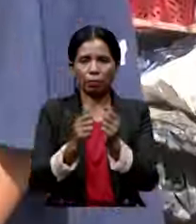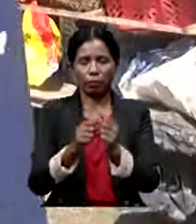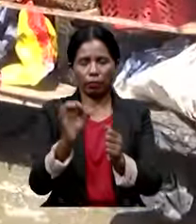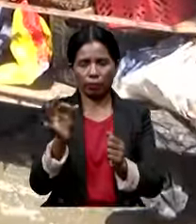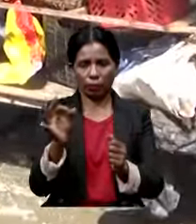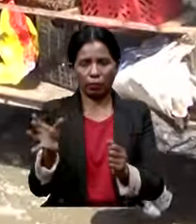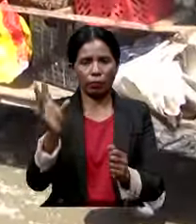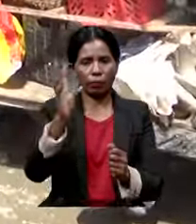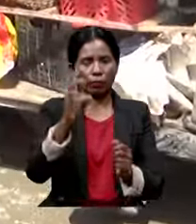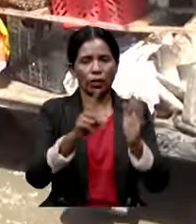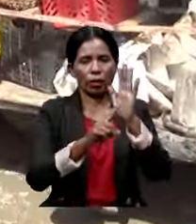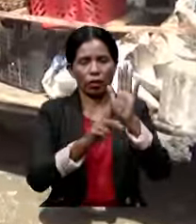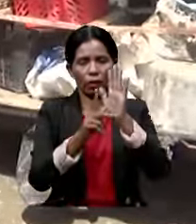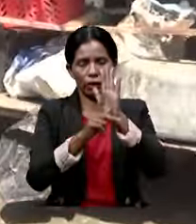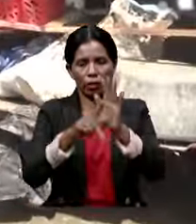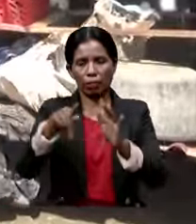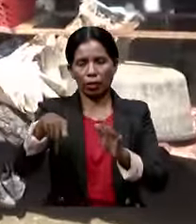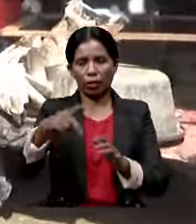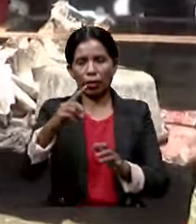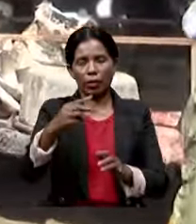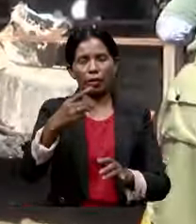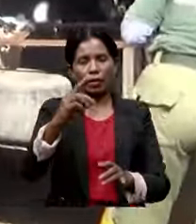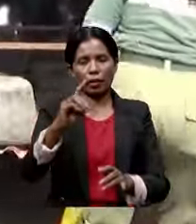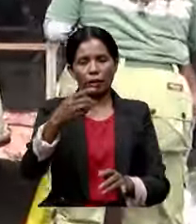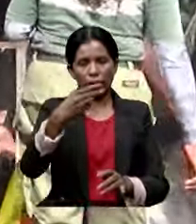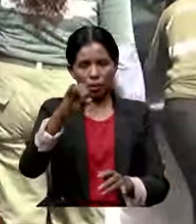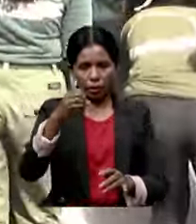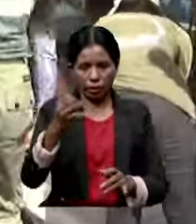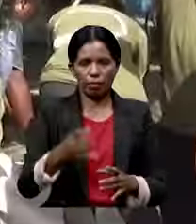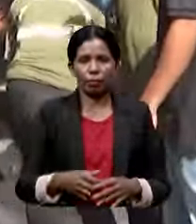recém-rito, mas a toquei se a PDHJ. Adérito Ximenez, Adriano Verdial, Ziemen.